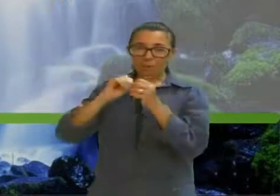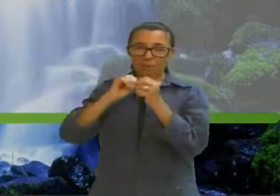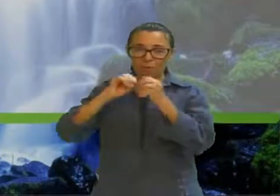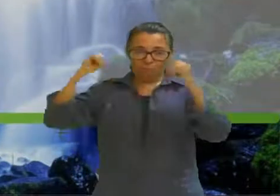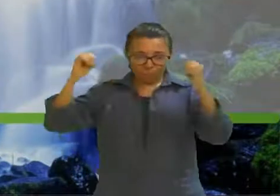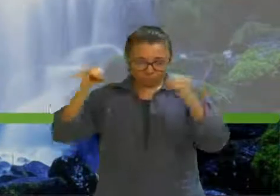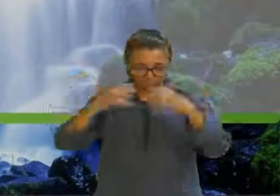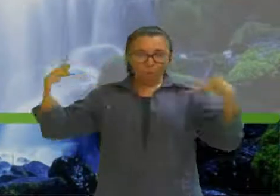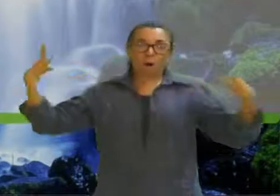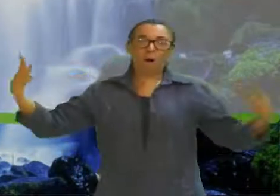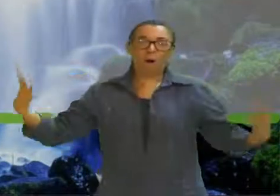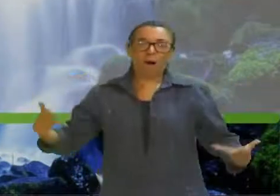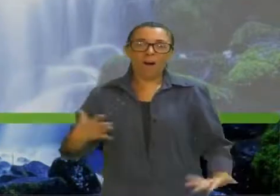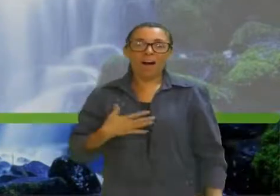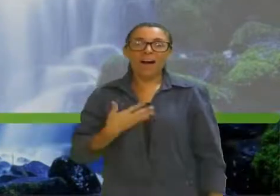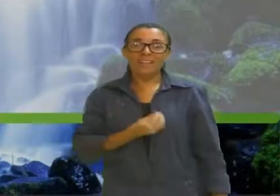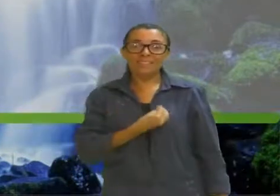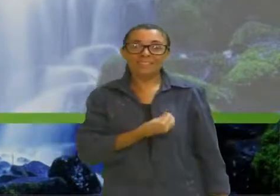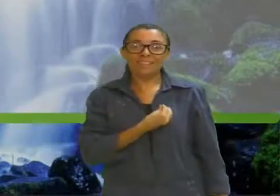preciso obedecer.